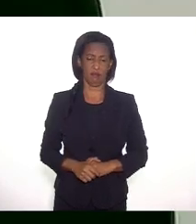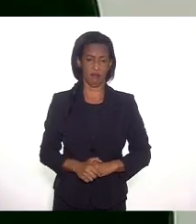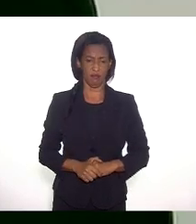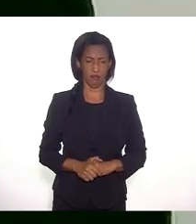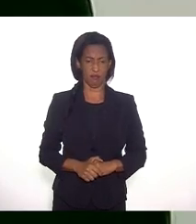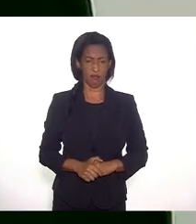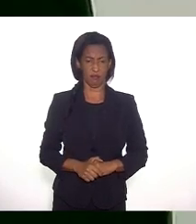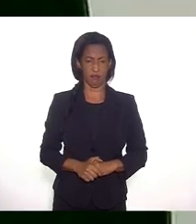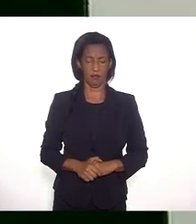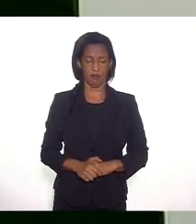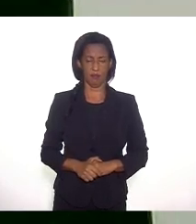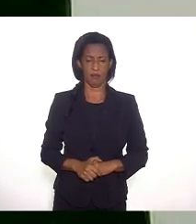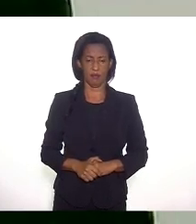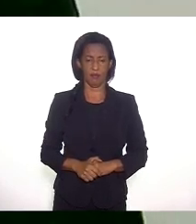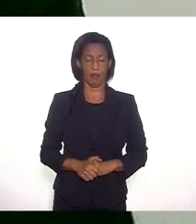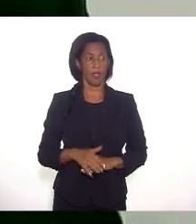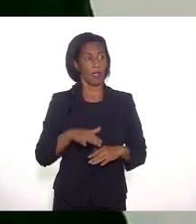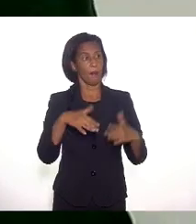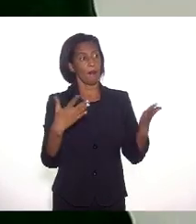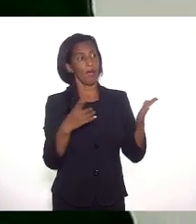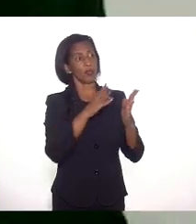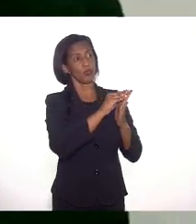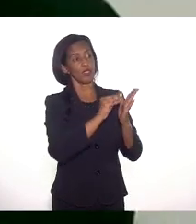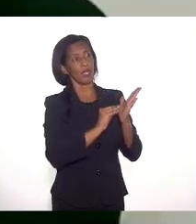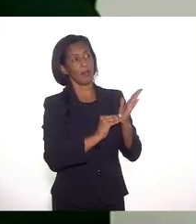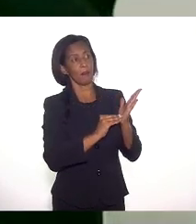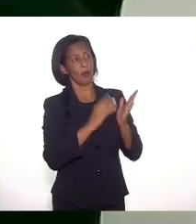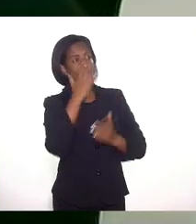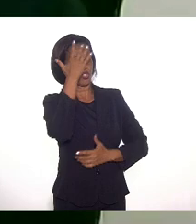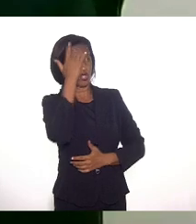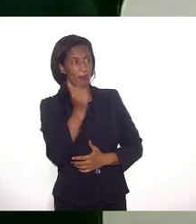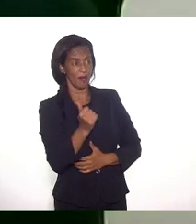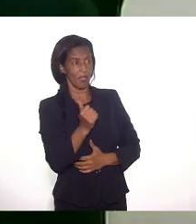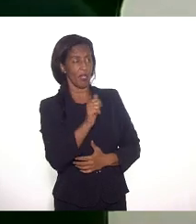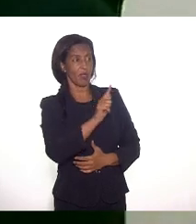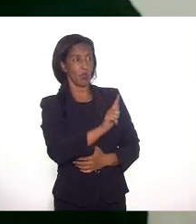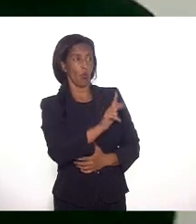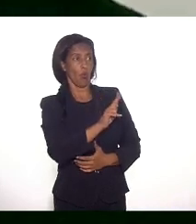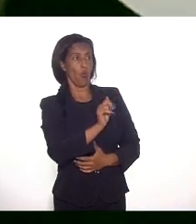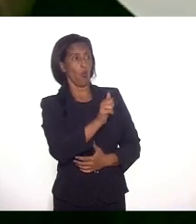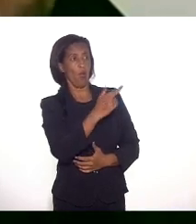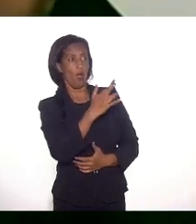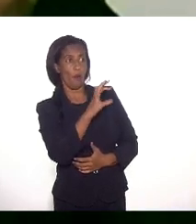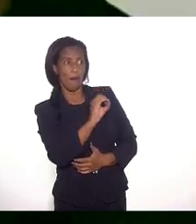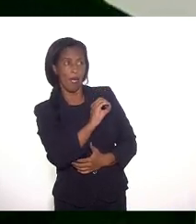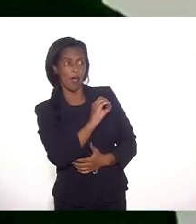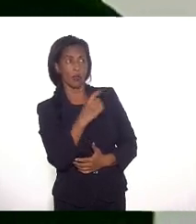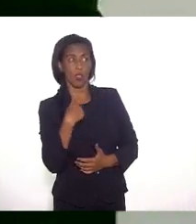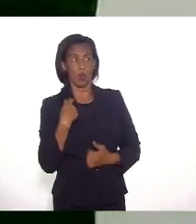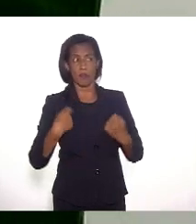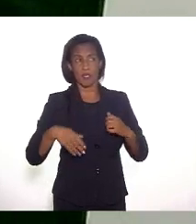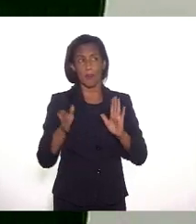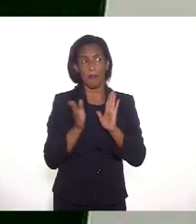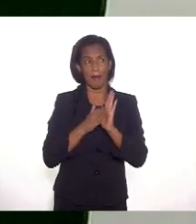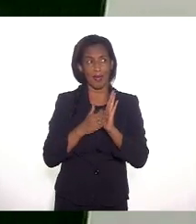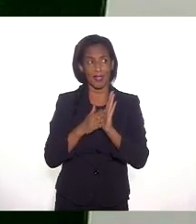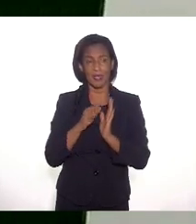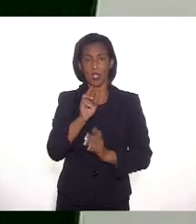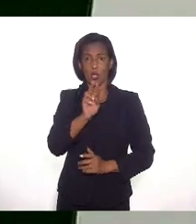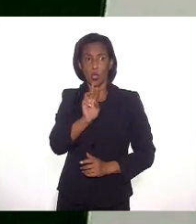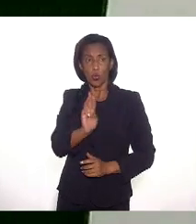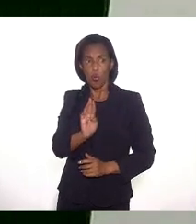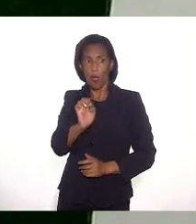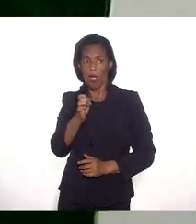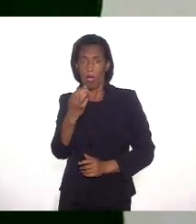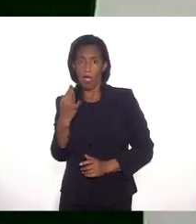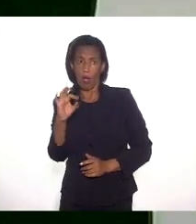se ele é mais fácil, mas o que está na pauta amanhã é o do Gualberto. Eu não posso dar uma anexa. Eu tenho que dar o parecer no do Elbert. Nós precisamos dar o parecer no do Elbert primeiro